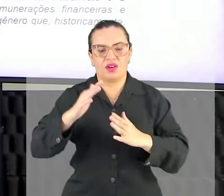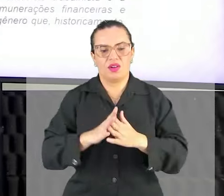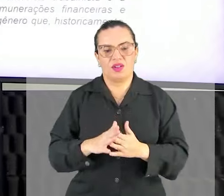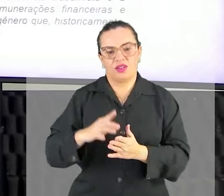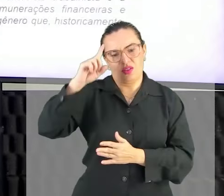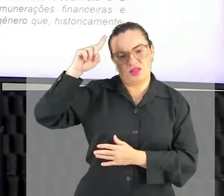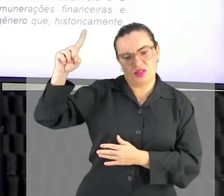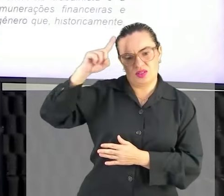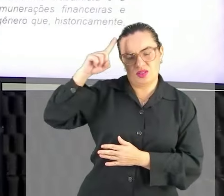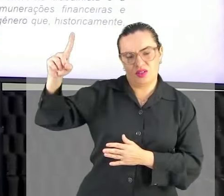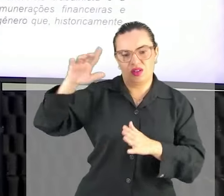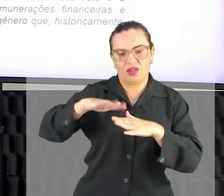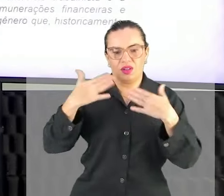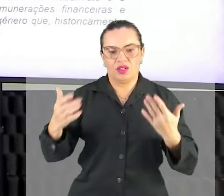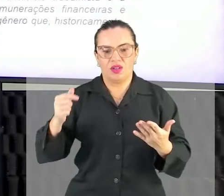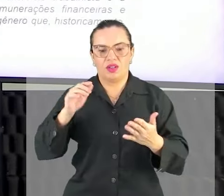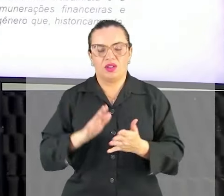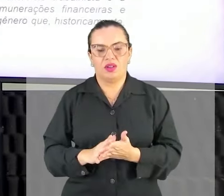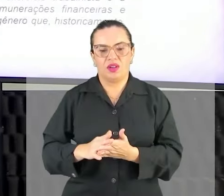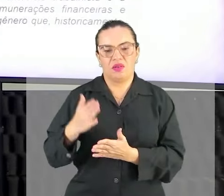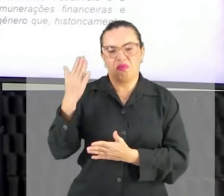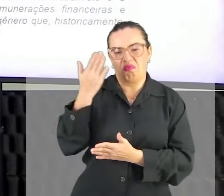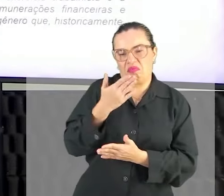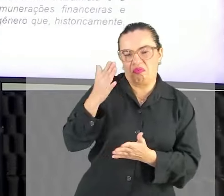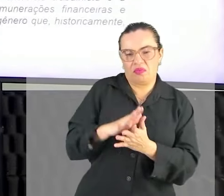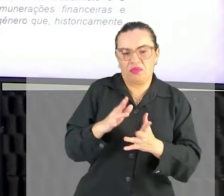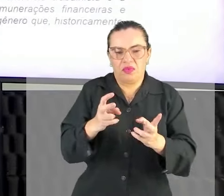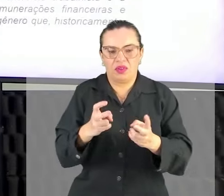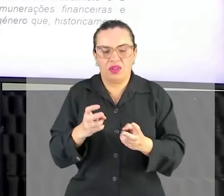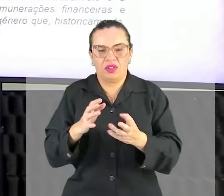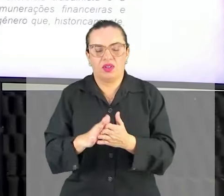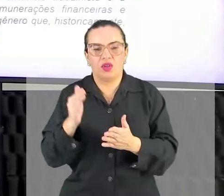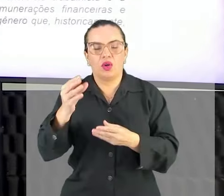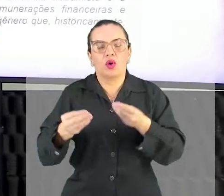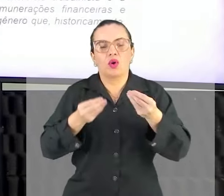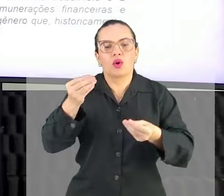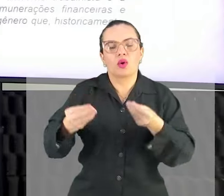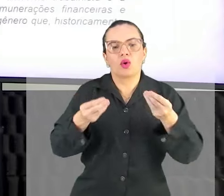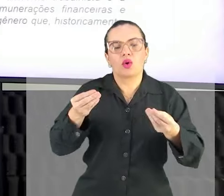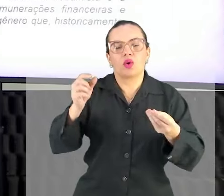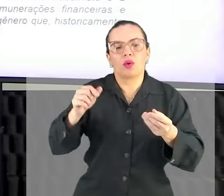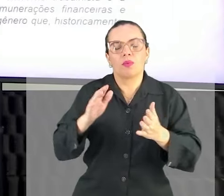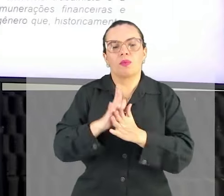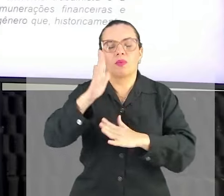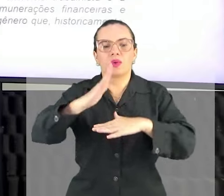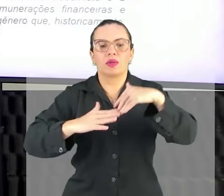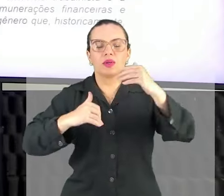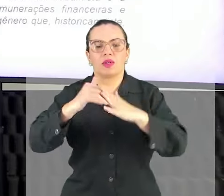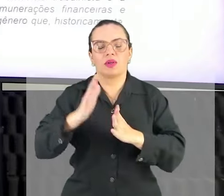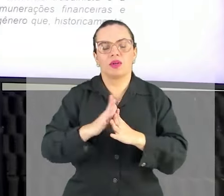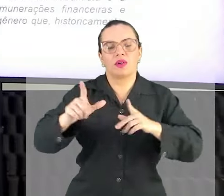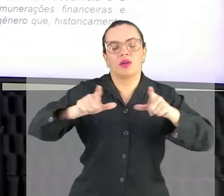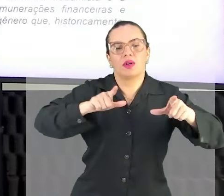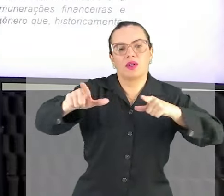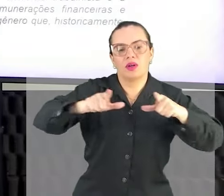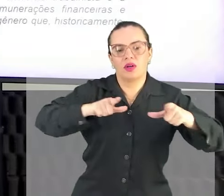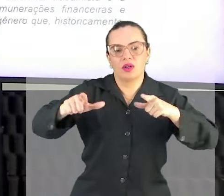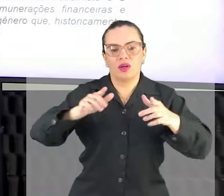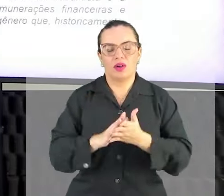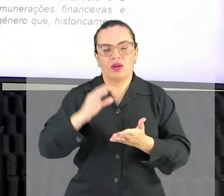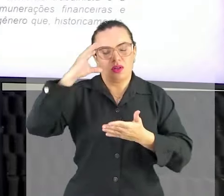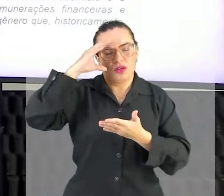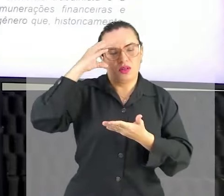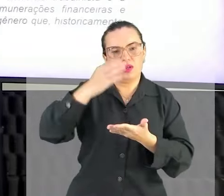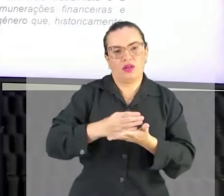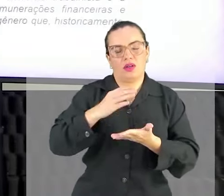um modo de invisibilizar a atuação no mercado profissional. Então, lá em cima na